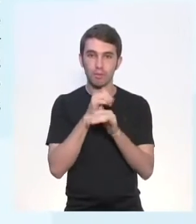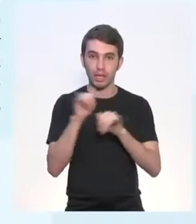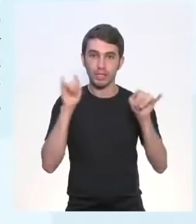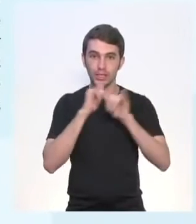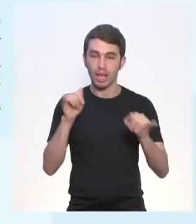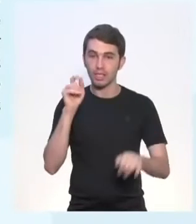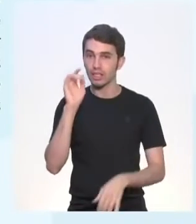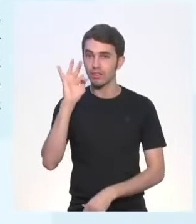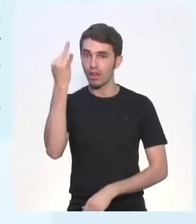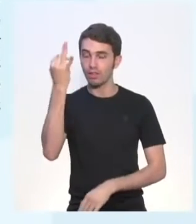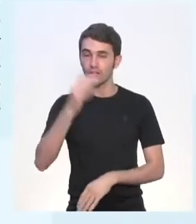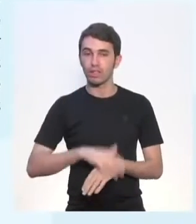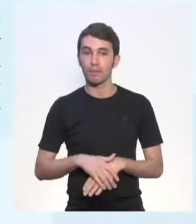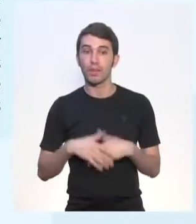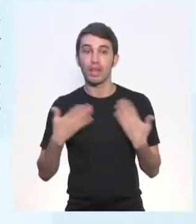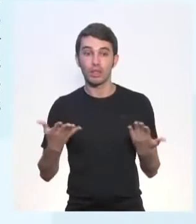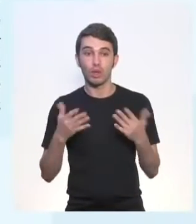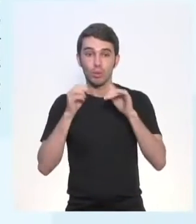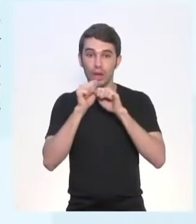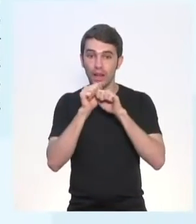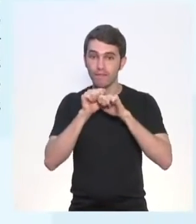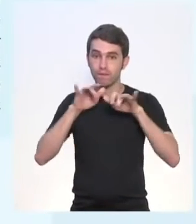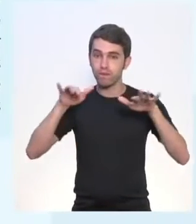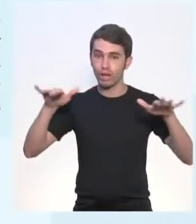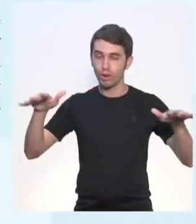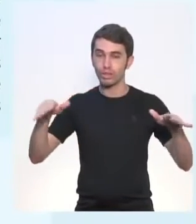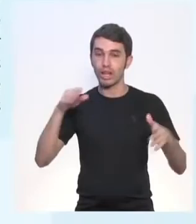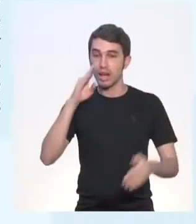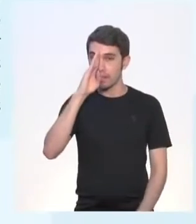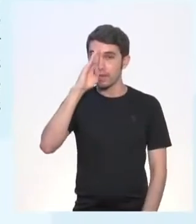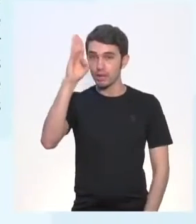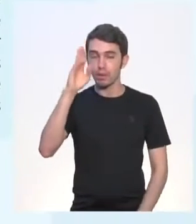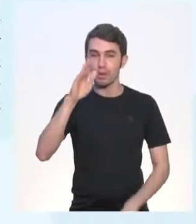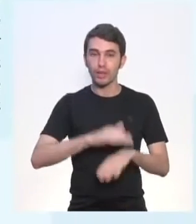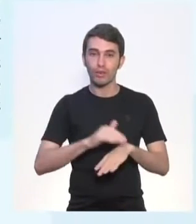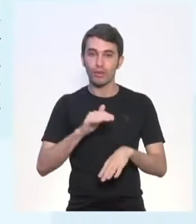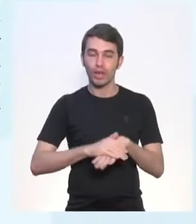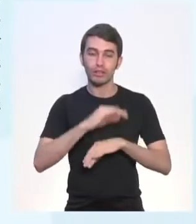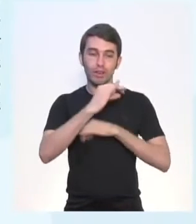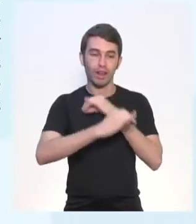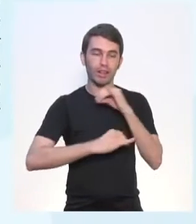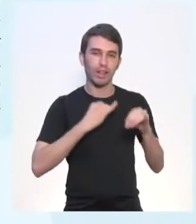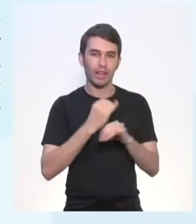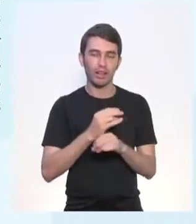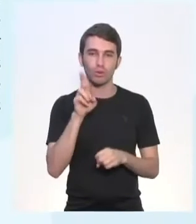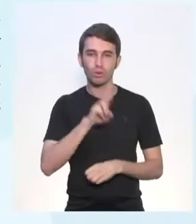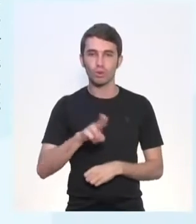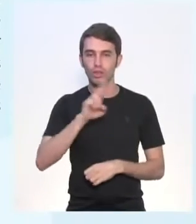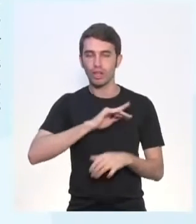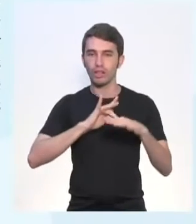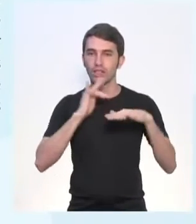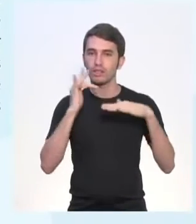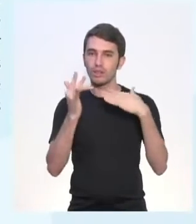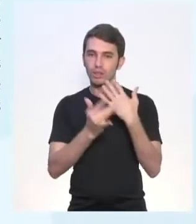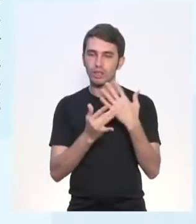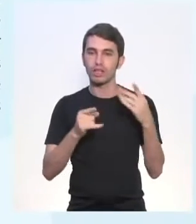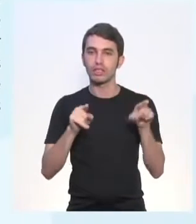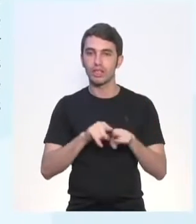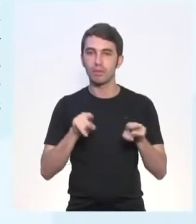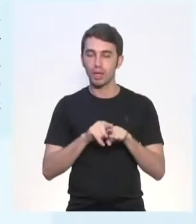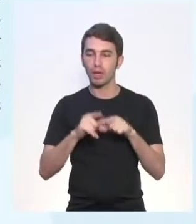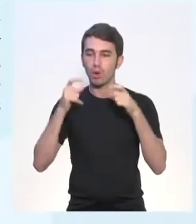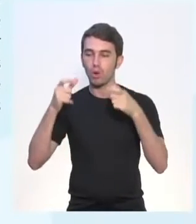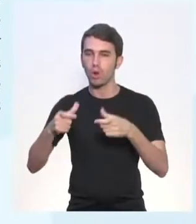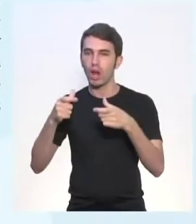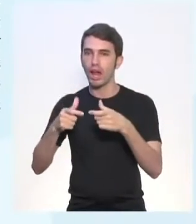desses conteúdos, podemos dizer que eles são disseminados principalmente pela internet, por meio de redes sociais, portais falsos de notícias